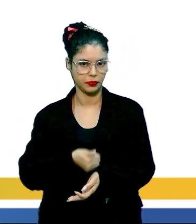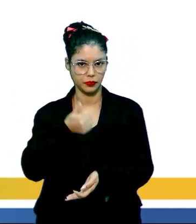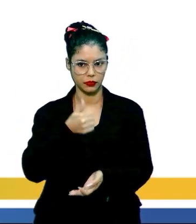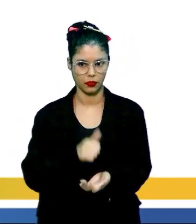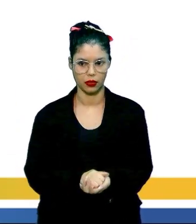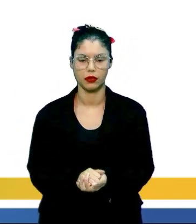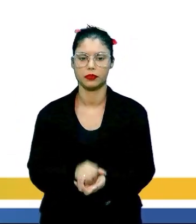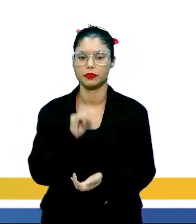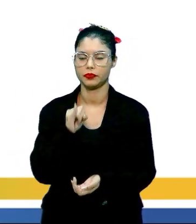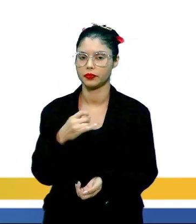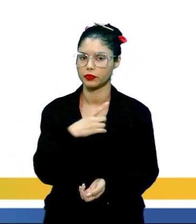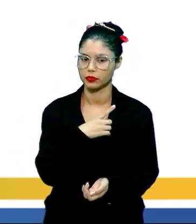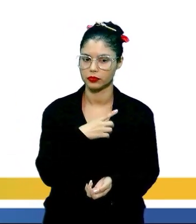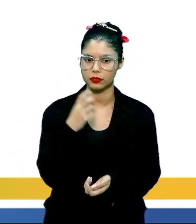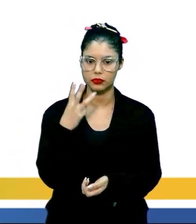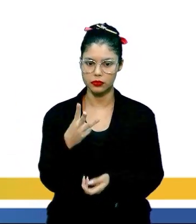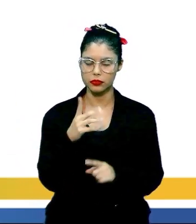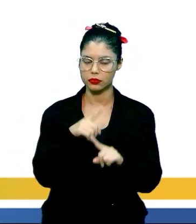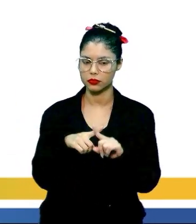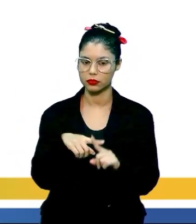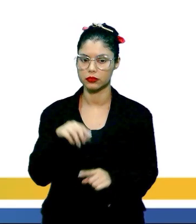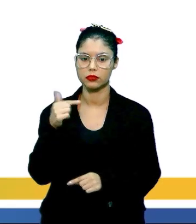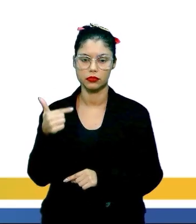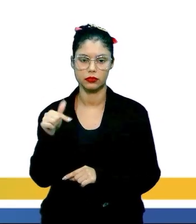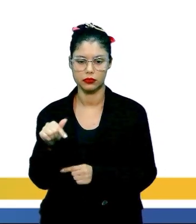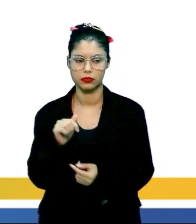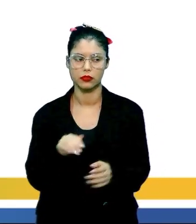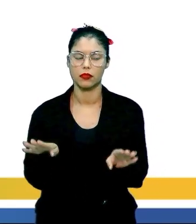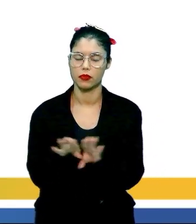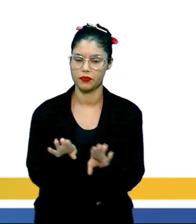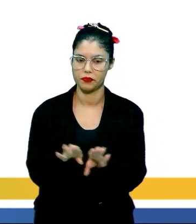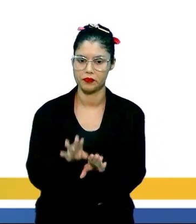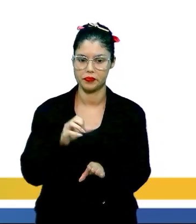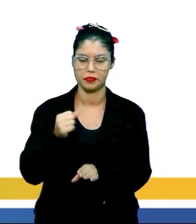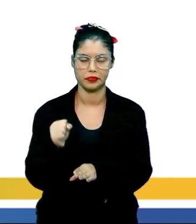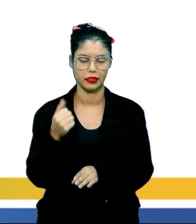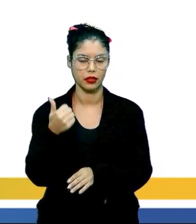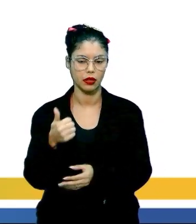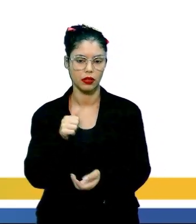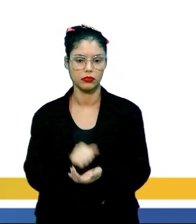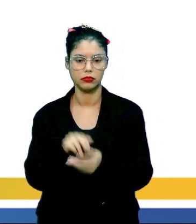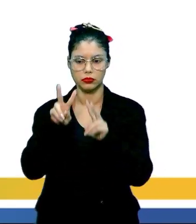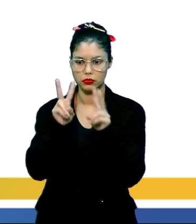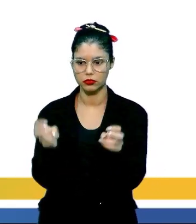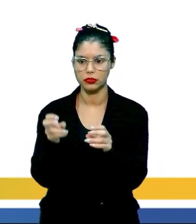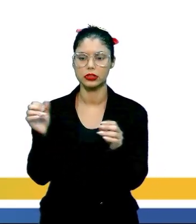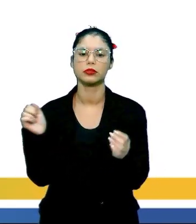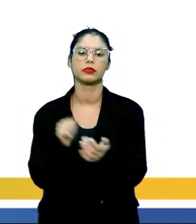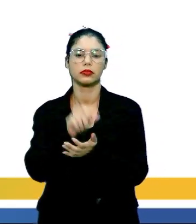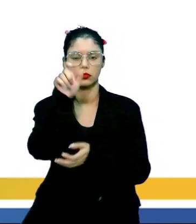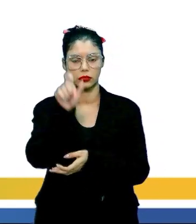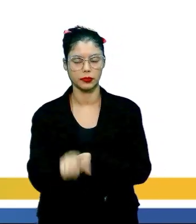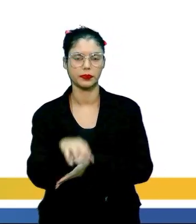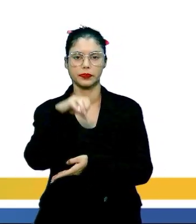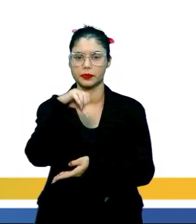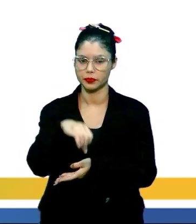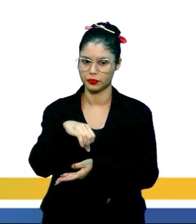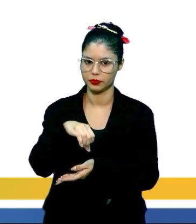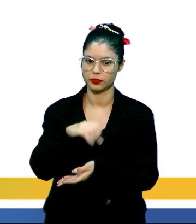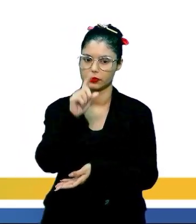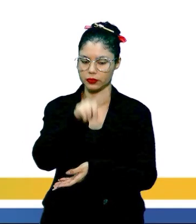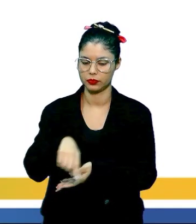81. Se eu pegar 3 e multiplicar por 27, também dá 81. O termo central é a